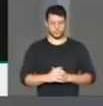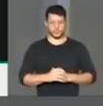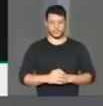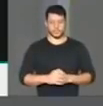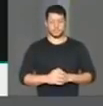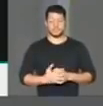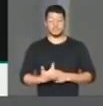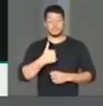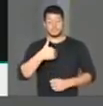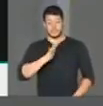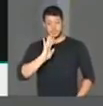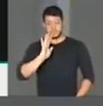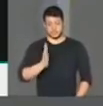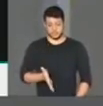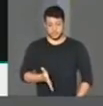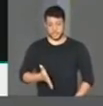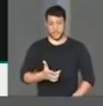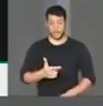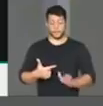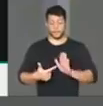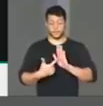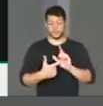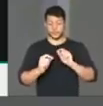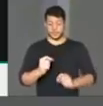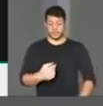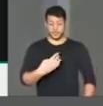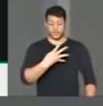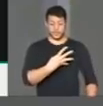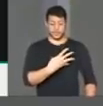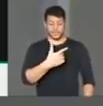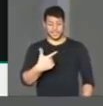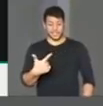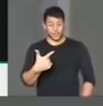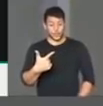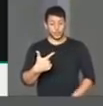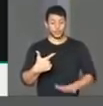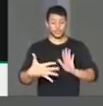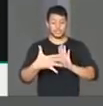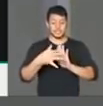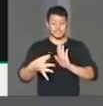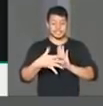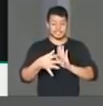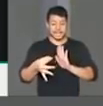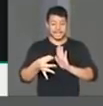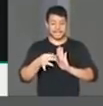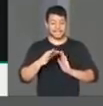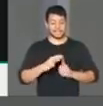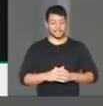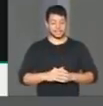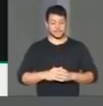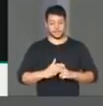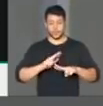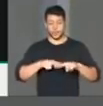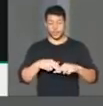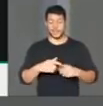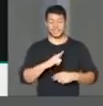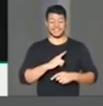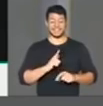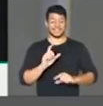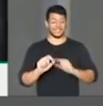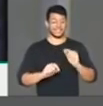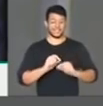eu estou apresentando 42 emendas a essa medida provisória 905, porque ela é, deputada